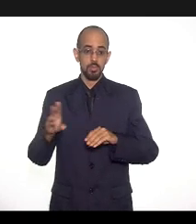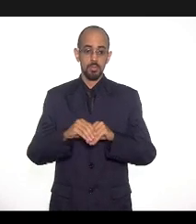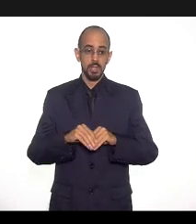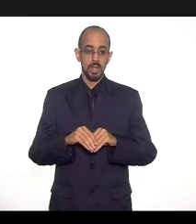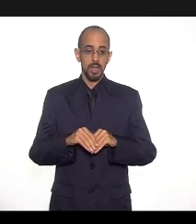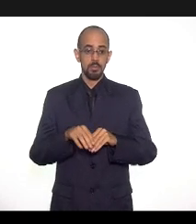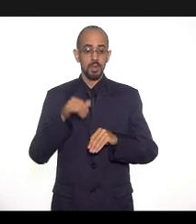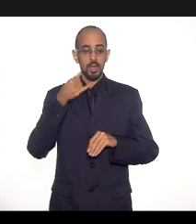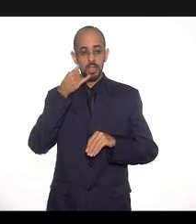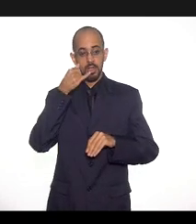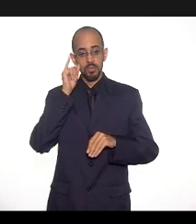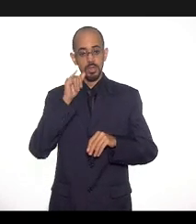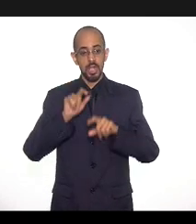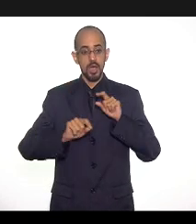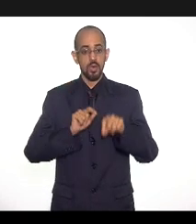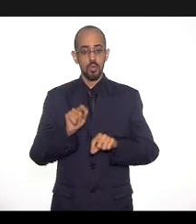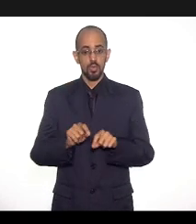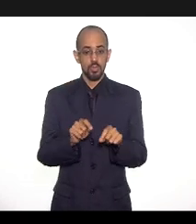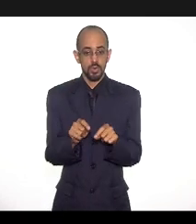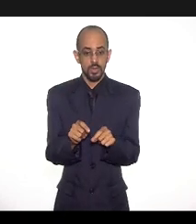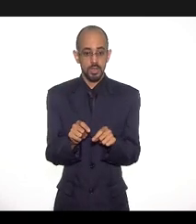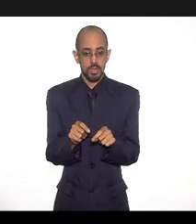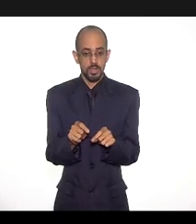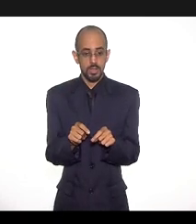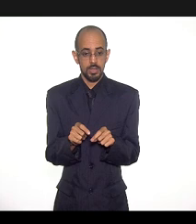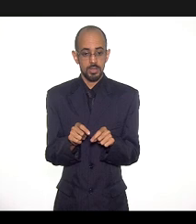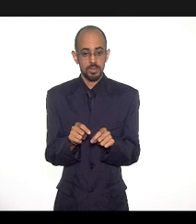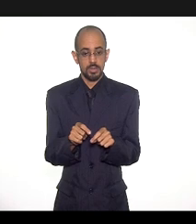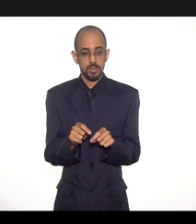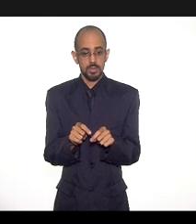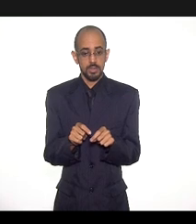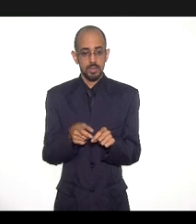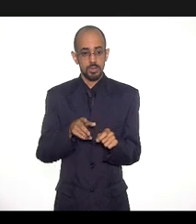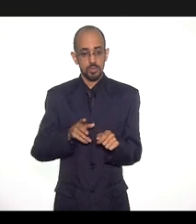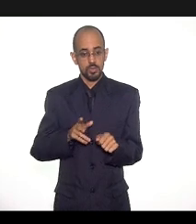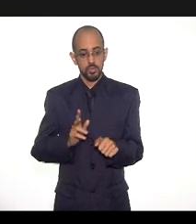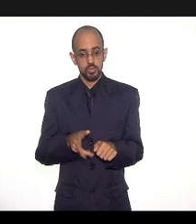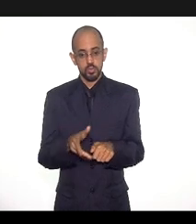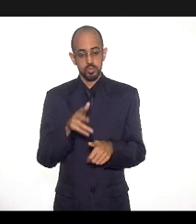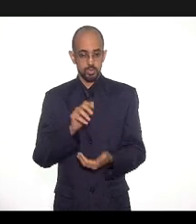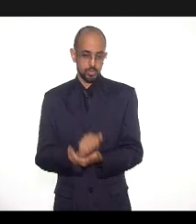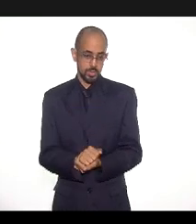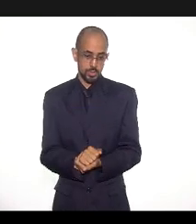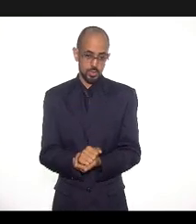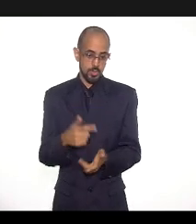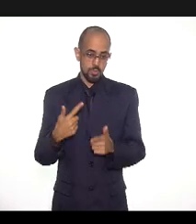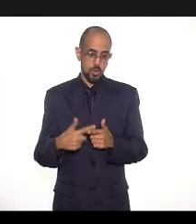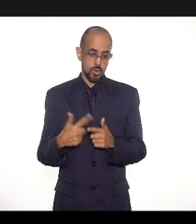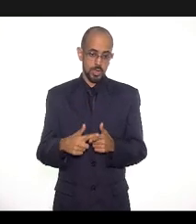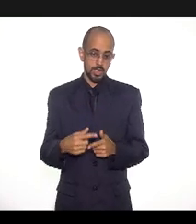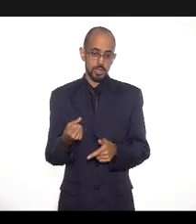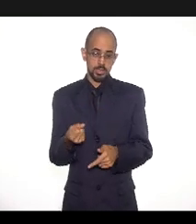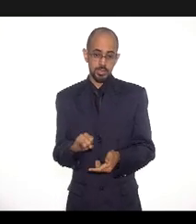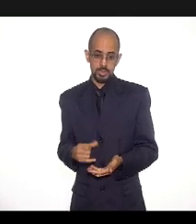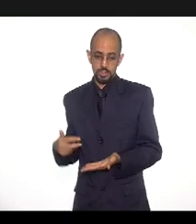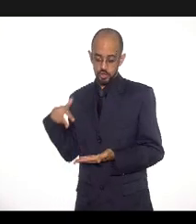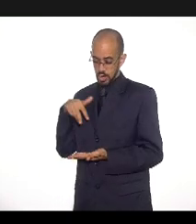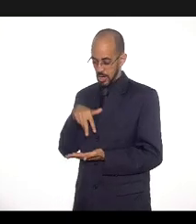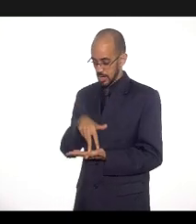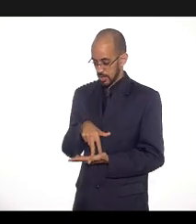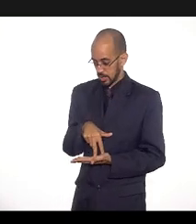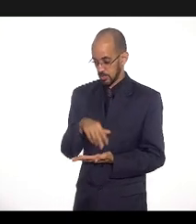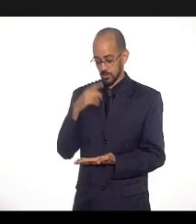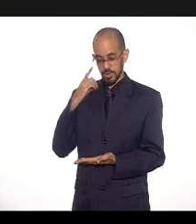incidência, é uma sequência. E chega aqui um parlamentar de base evangélica, lá alguém